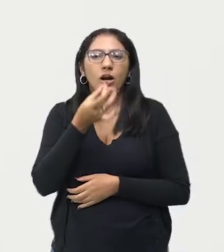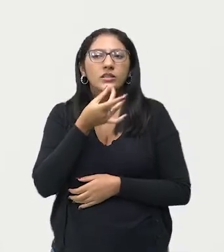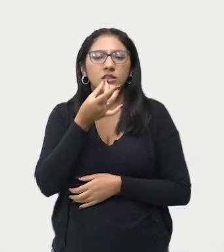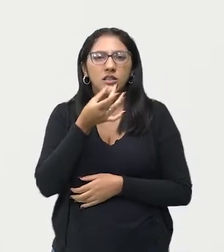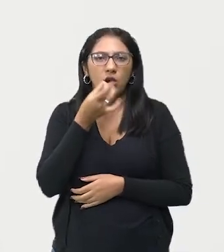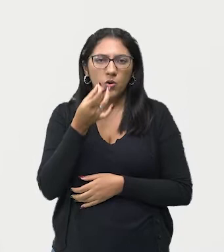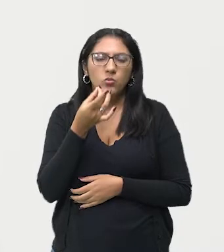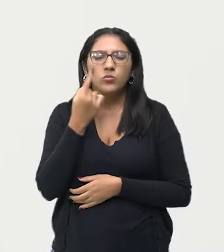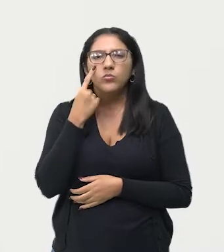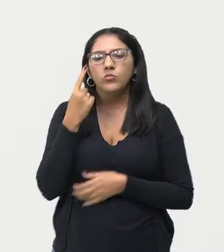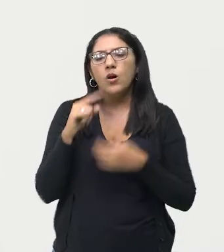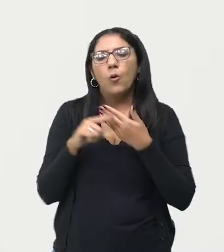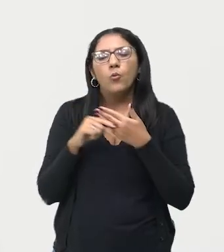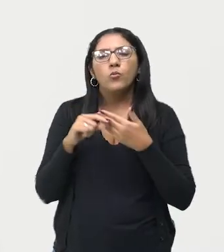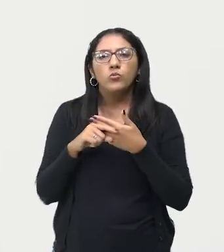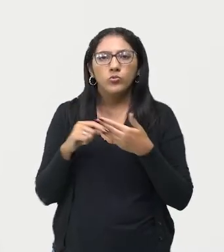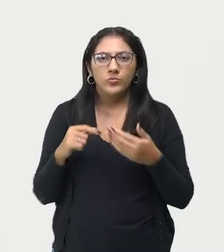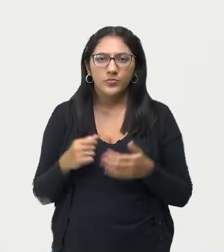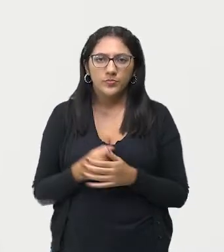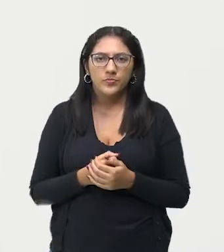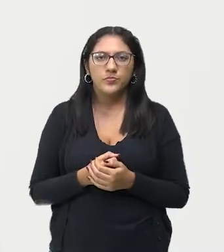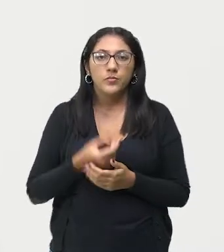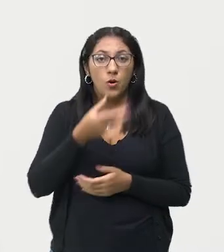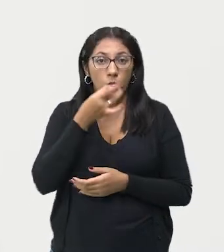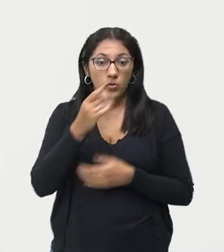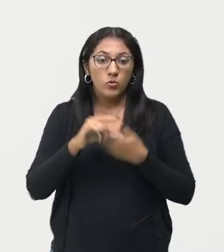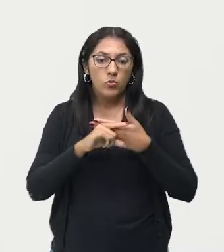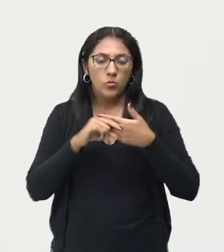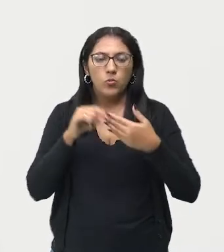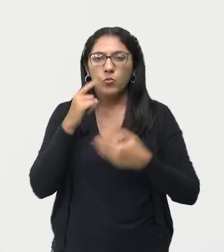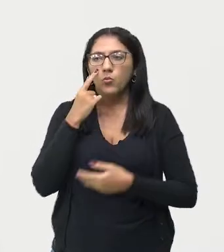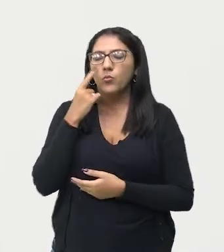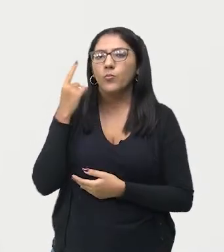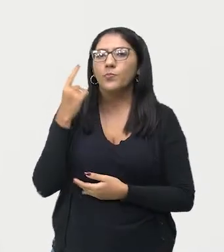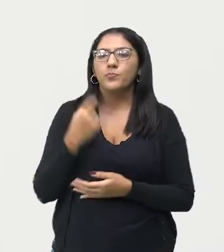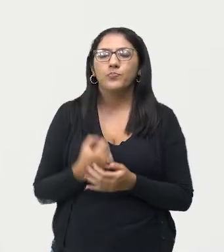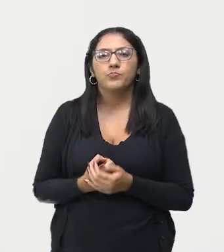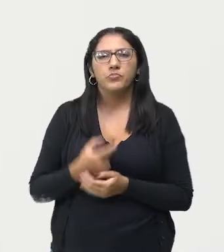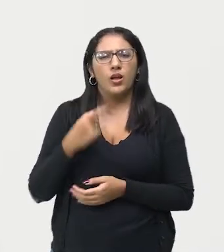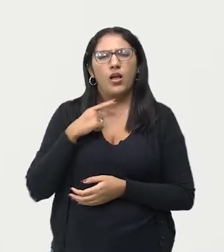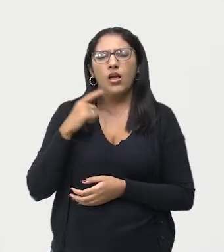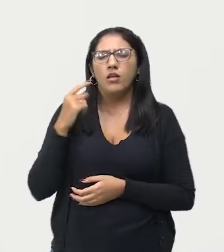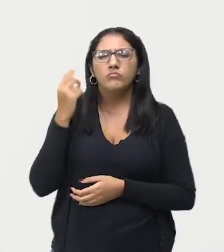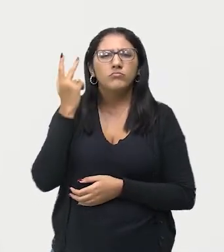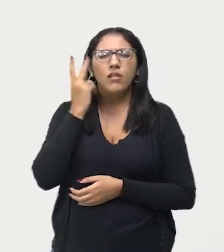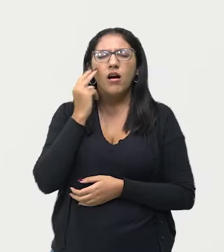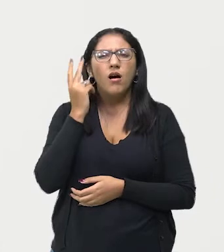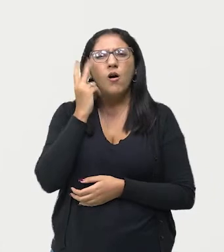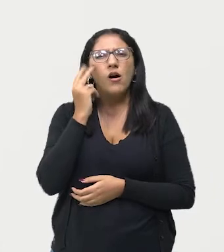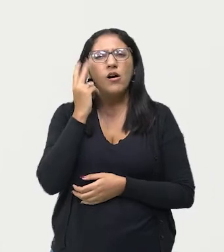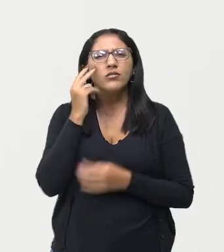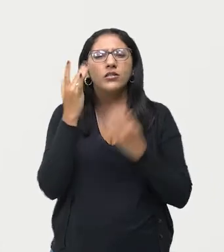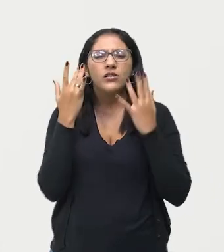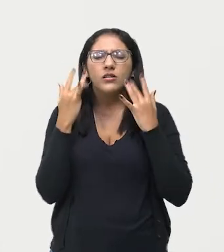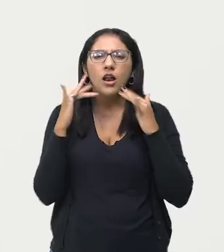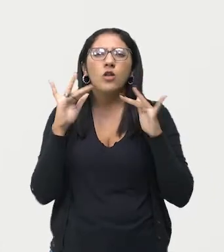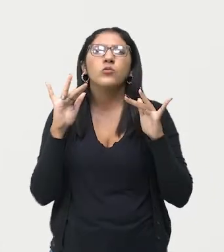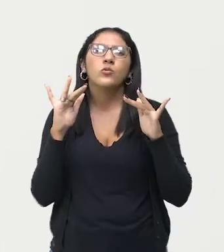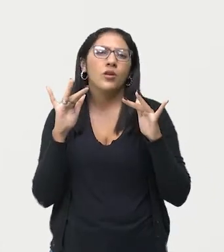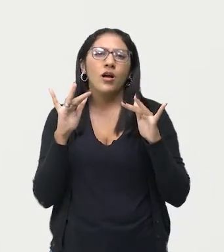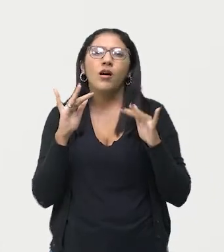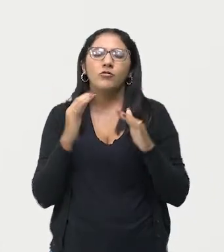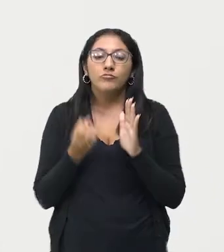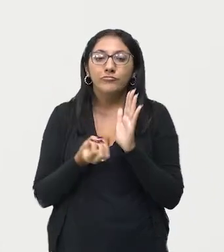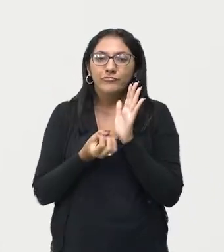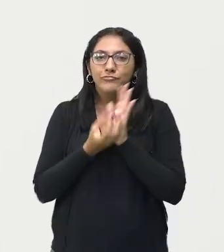é um artigo de opinião? A opinião dele é que foi natural o aparecimento desse tipo de